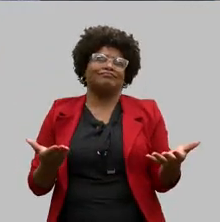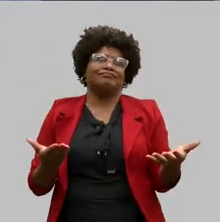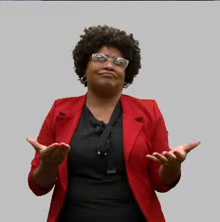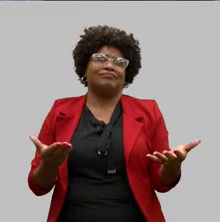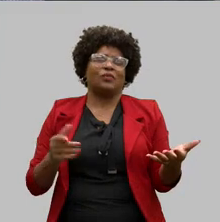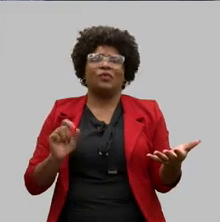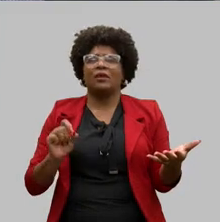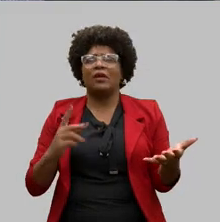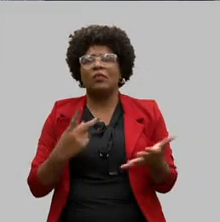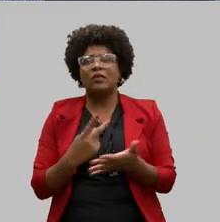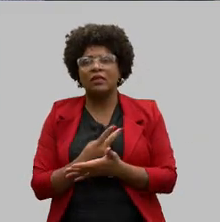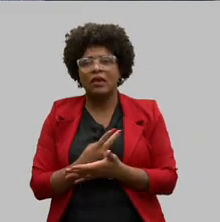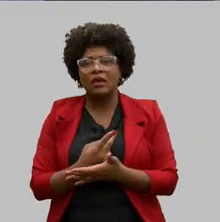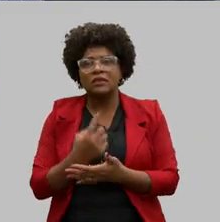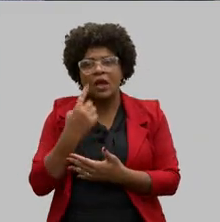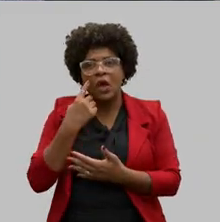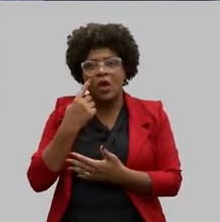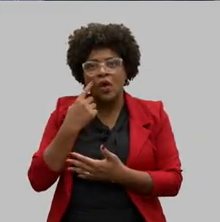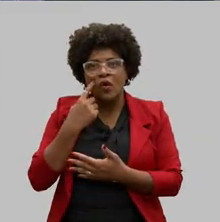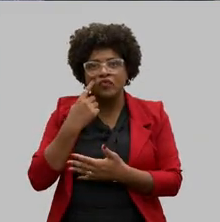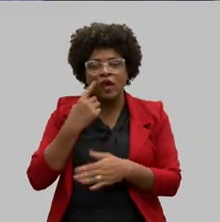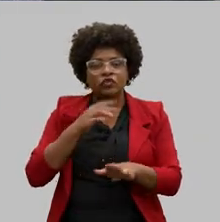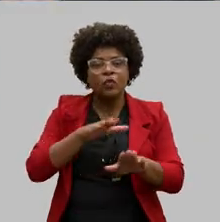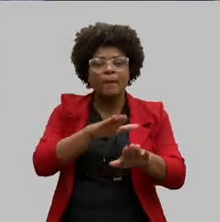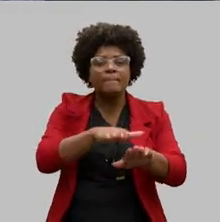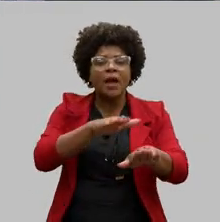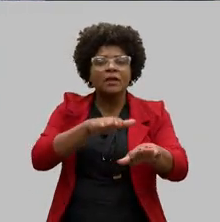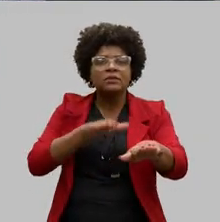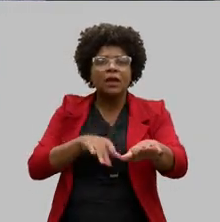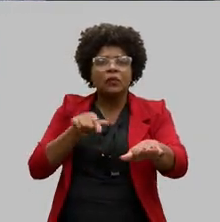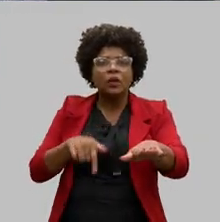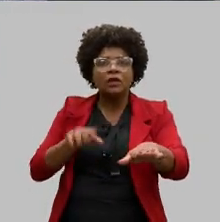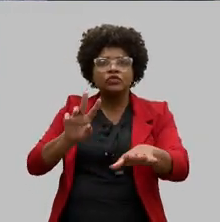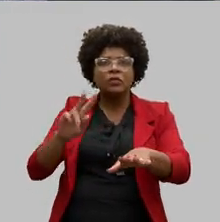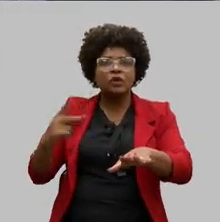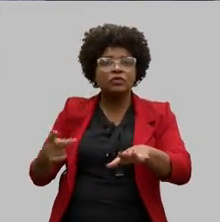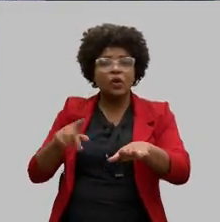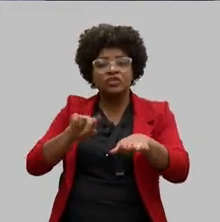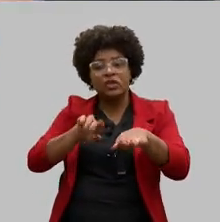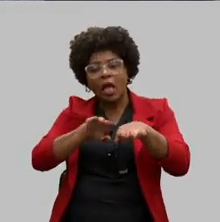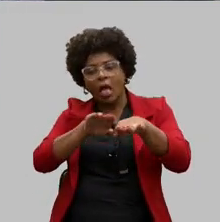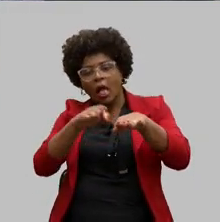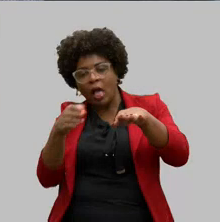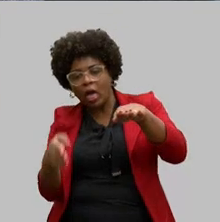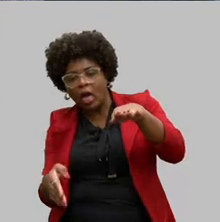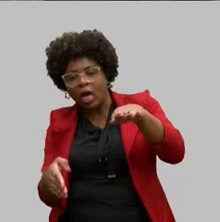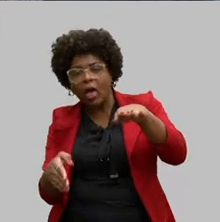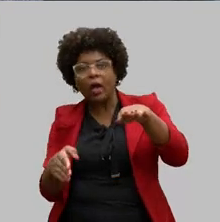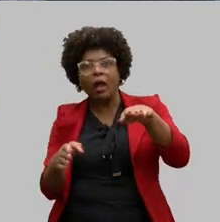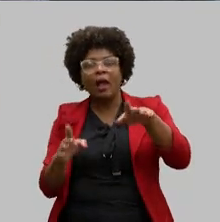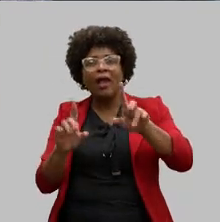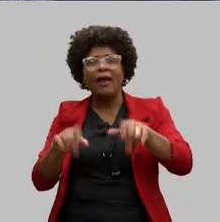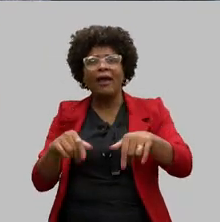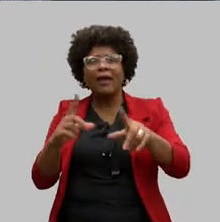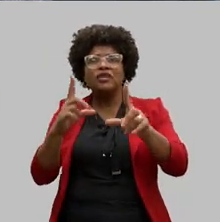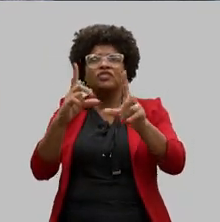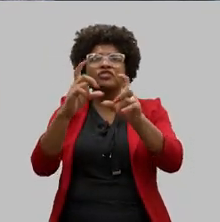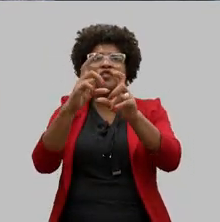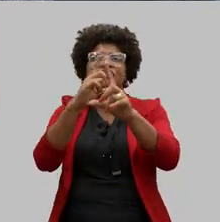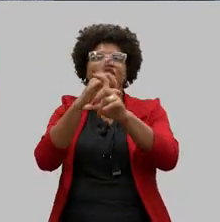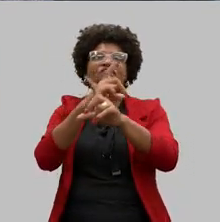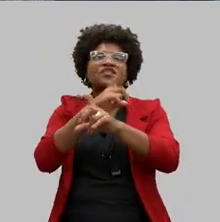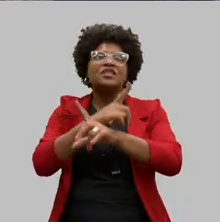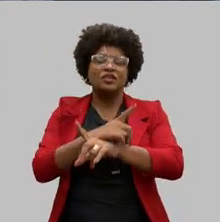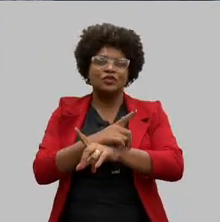gente vê os passeios de Belo Horizonte com degraus dessa altura a dificuldade daquela moça para levar